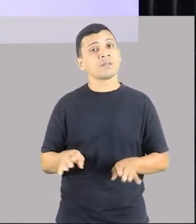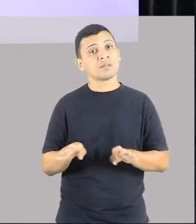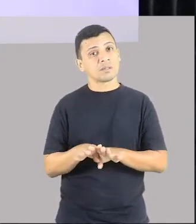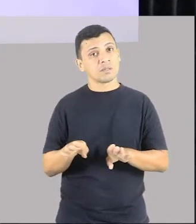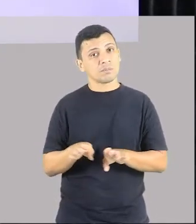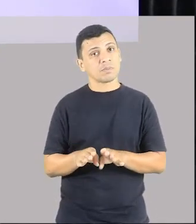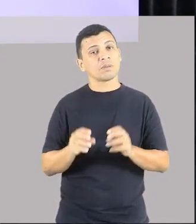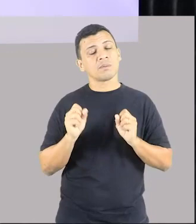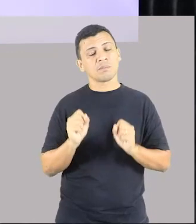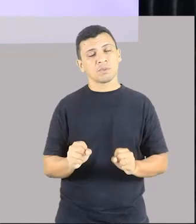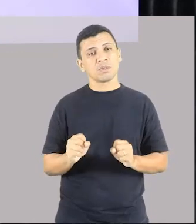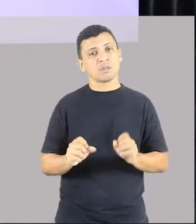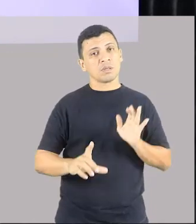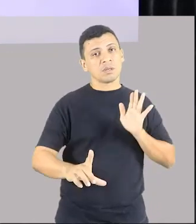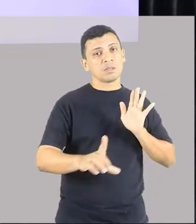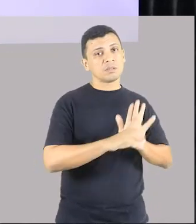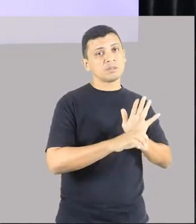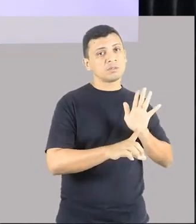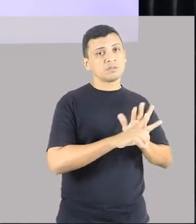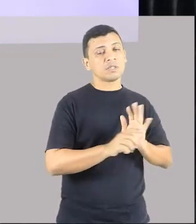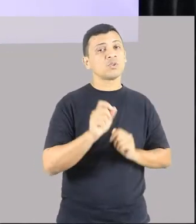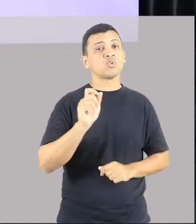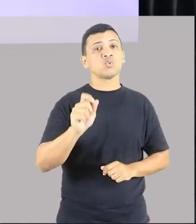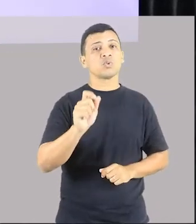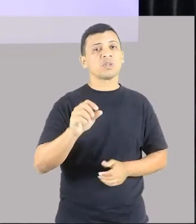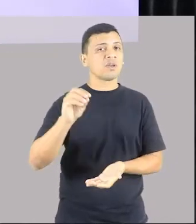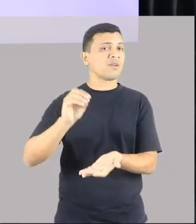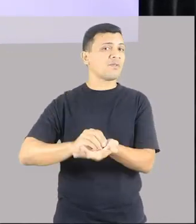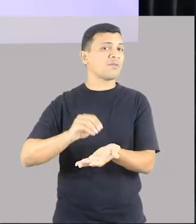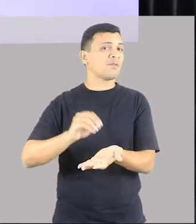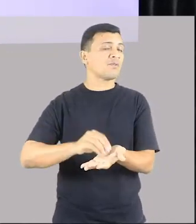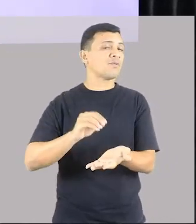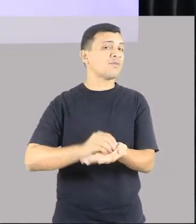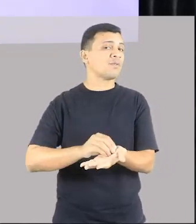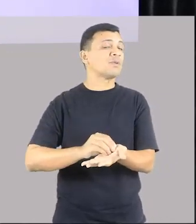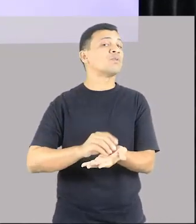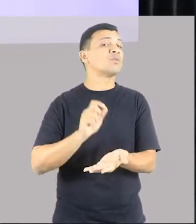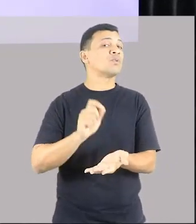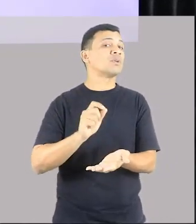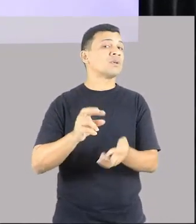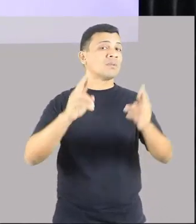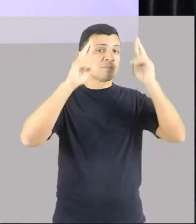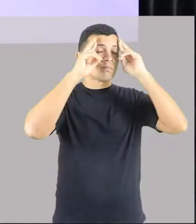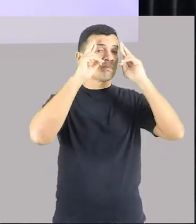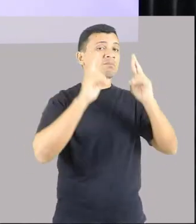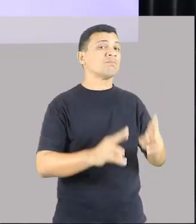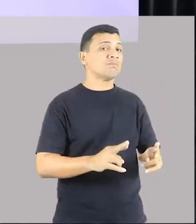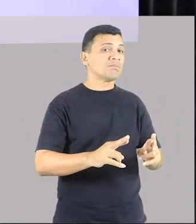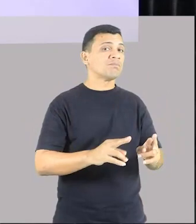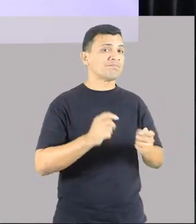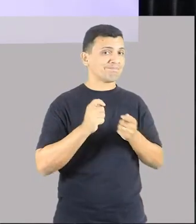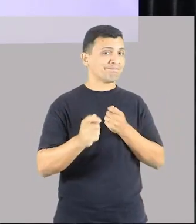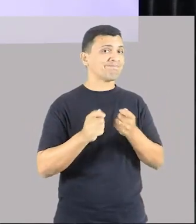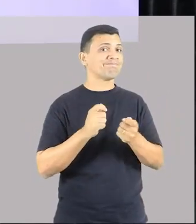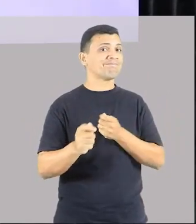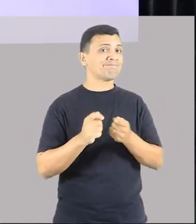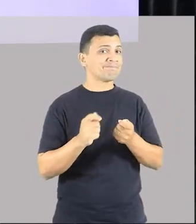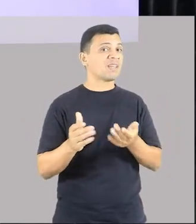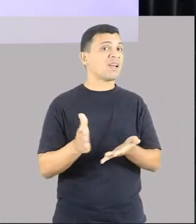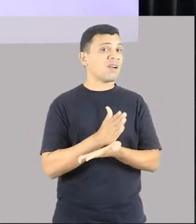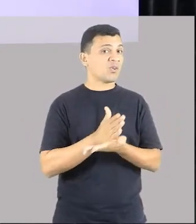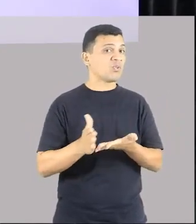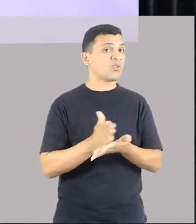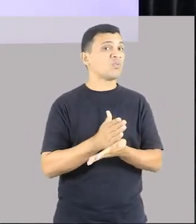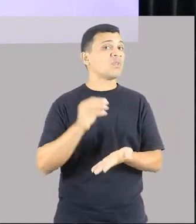dos casos, na lei de improbidade administrativa, por algum caso, por alguma espécie de